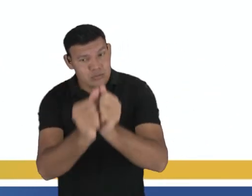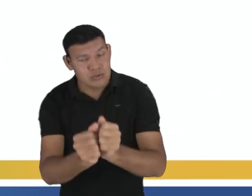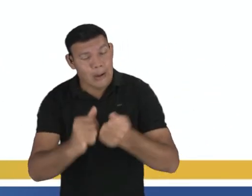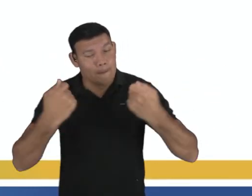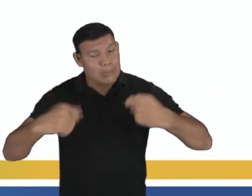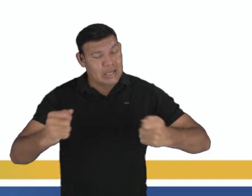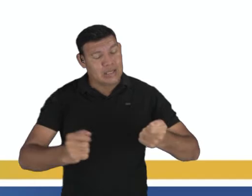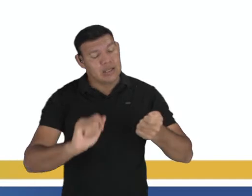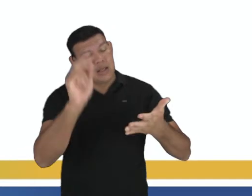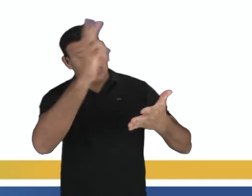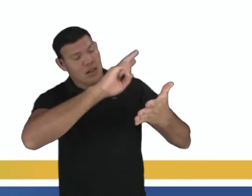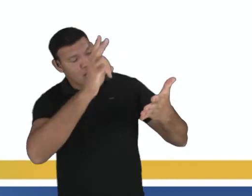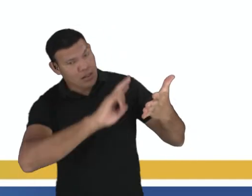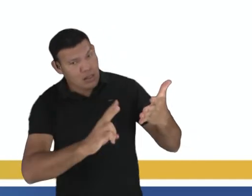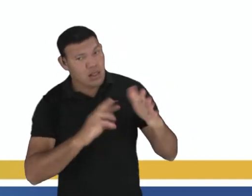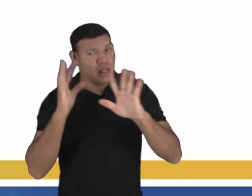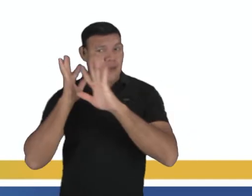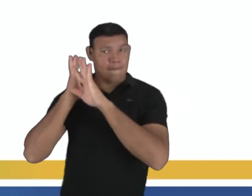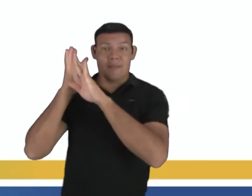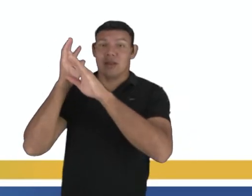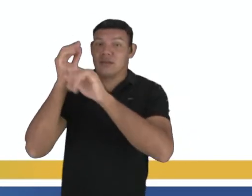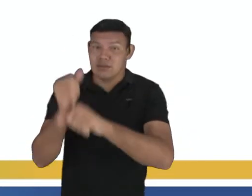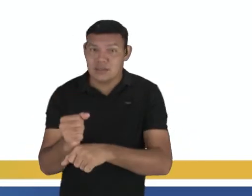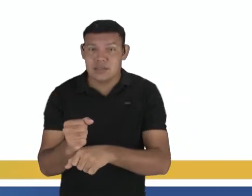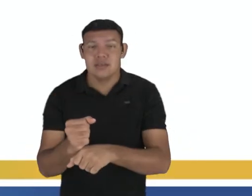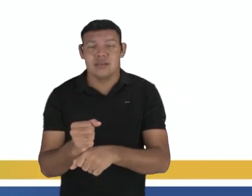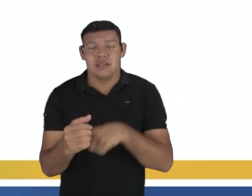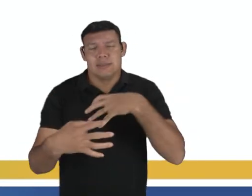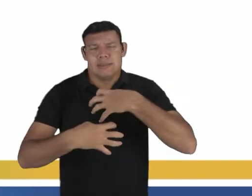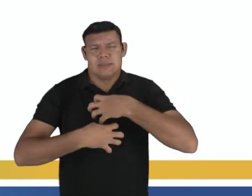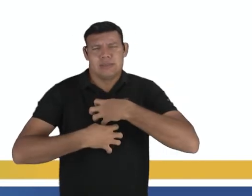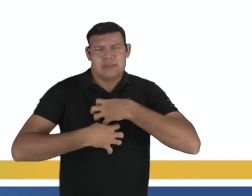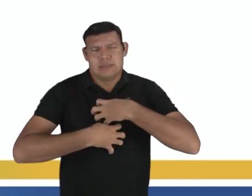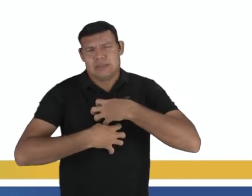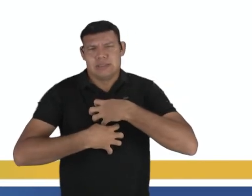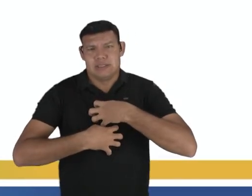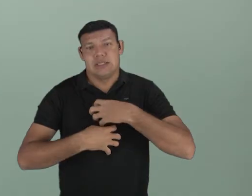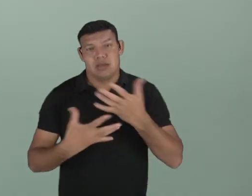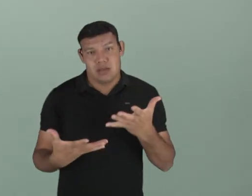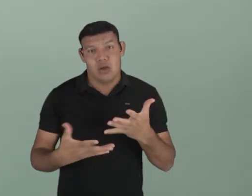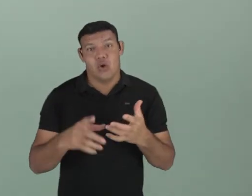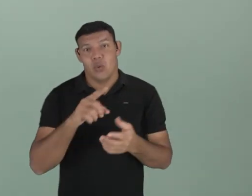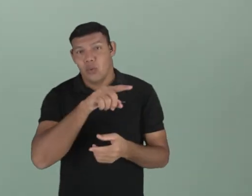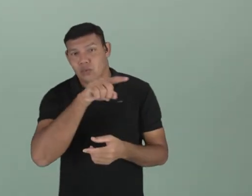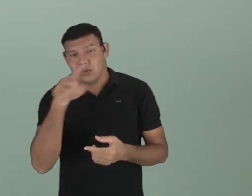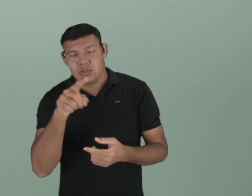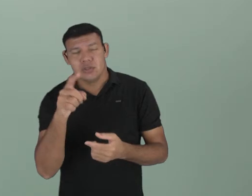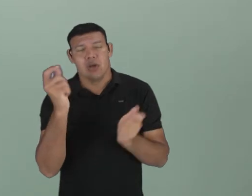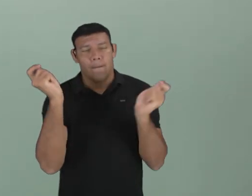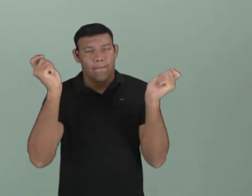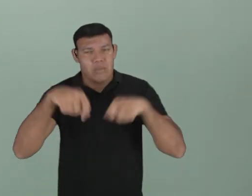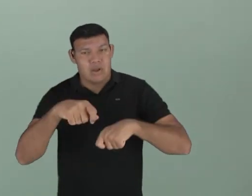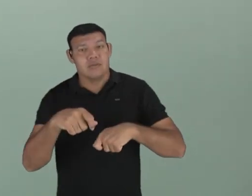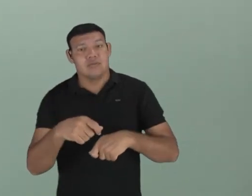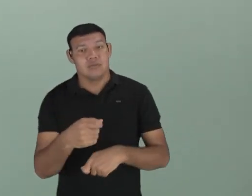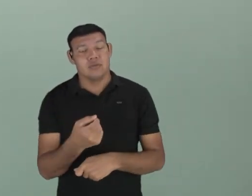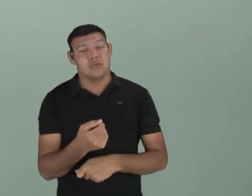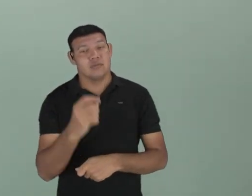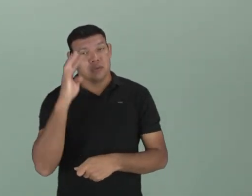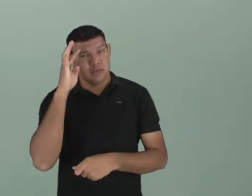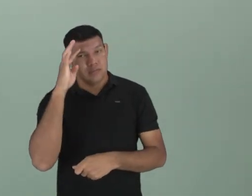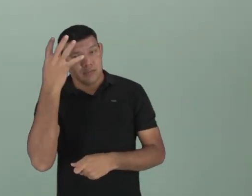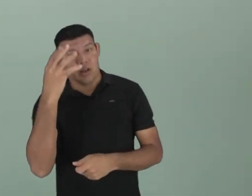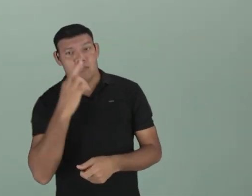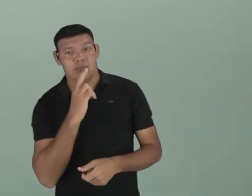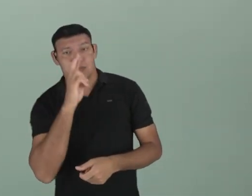estar lendo, você estar revisando, para saber qual é a intenção de cada um deles, para que você possa ter um bom resultado na sua